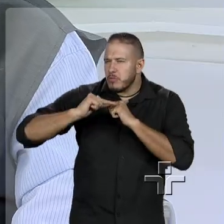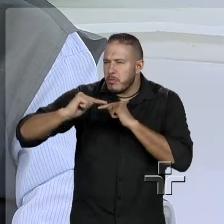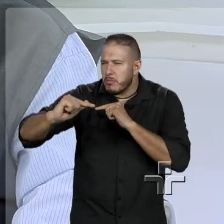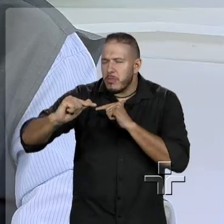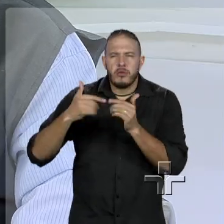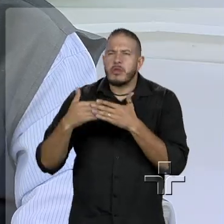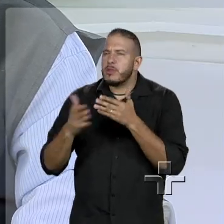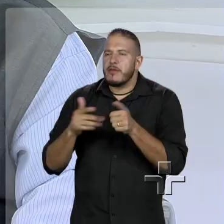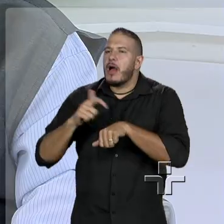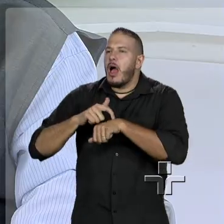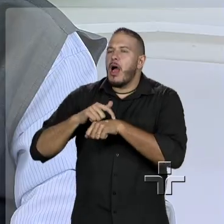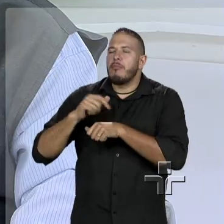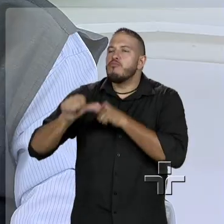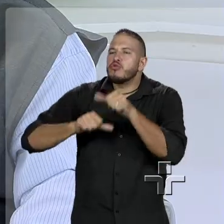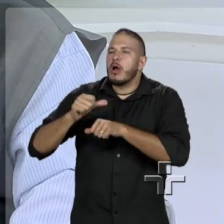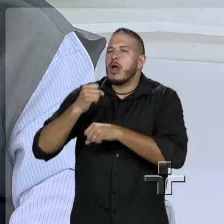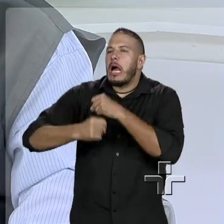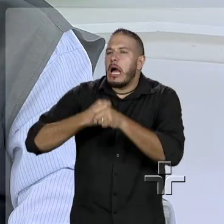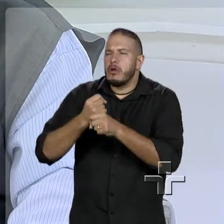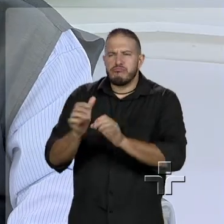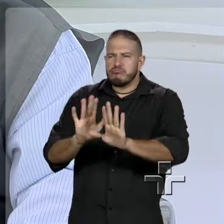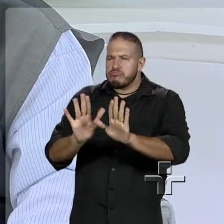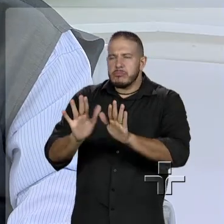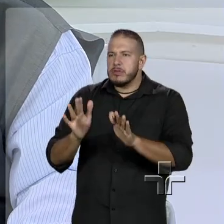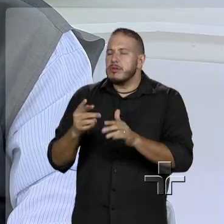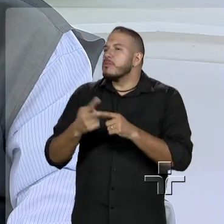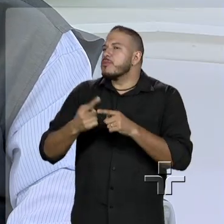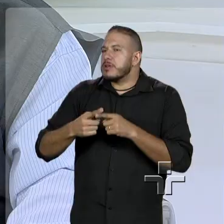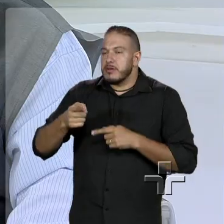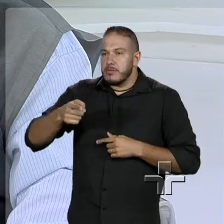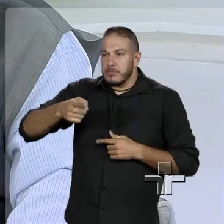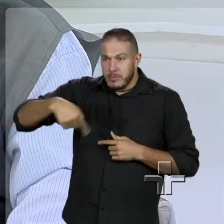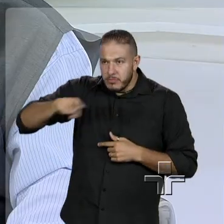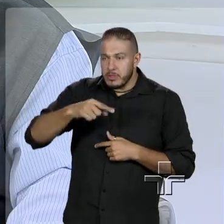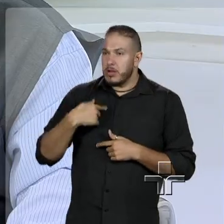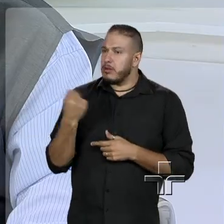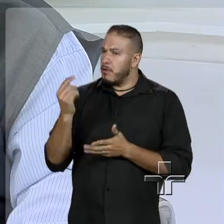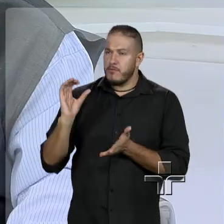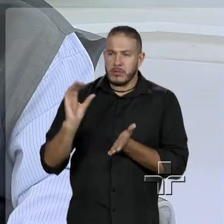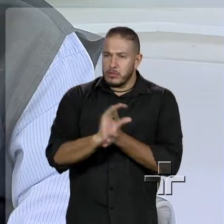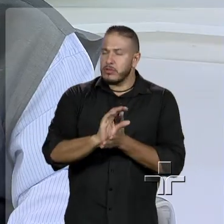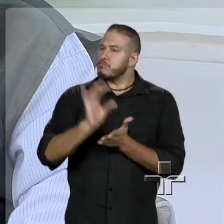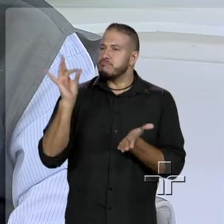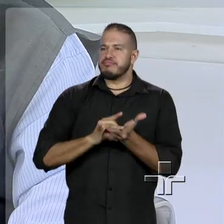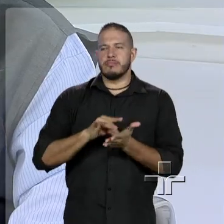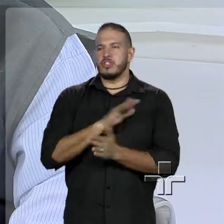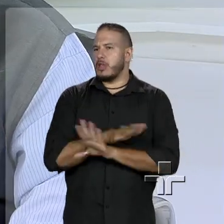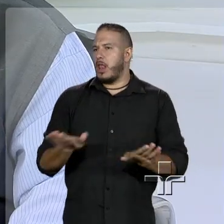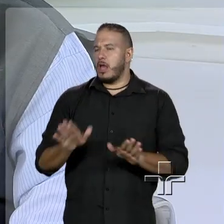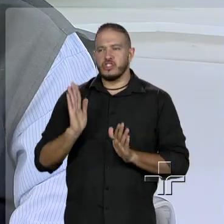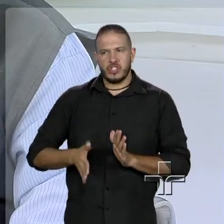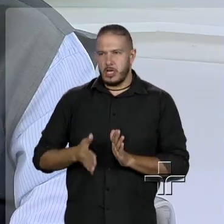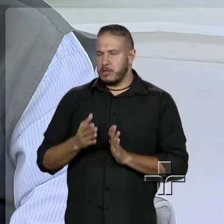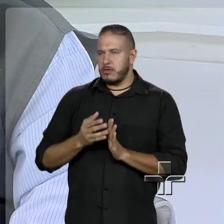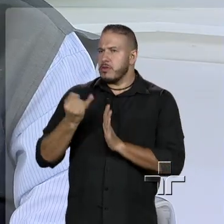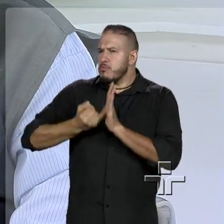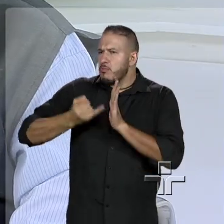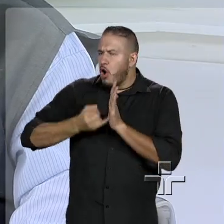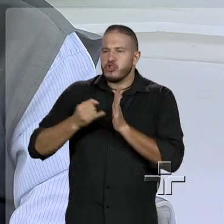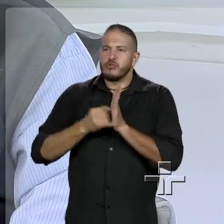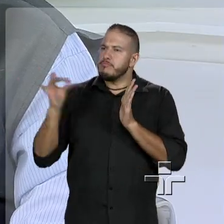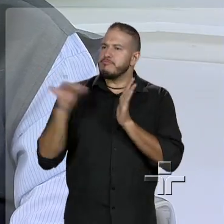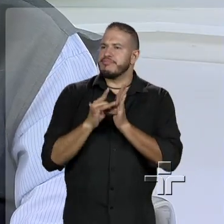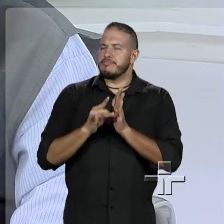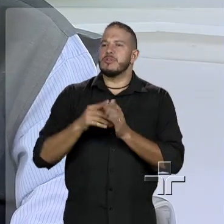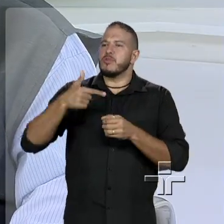de ano. Por quê? Porque o financiamento estava garantido pelo Imposto Único sobre